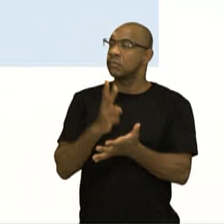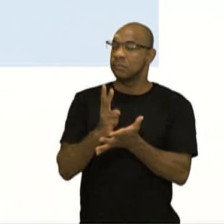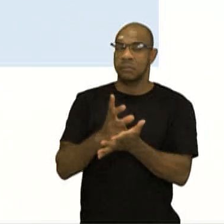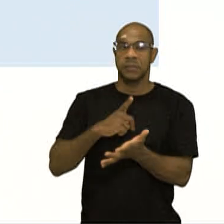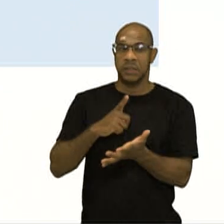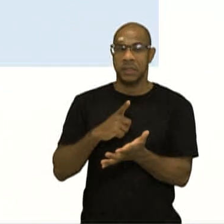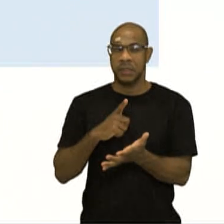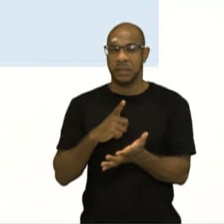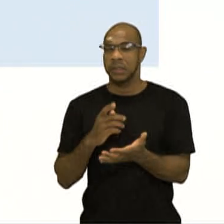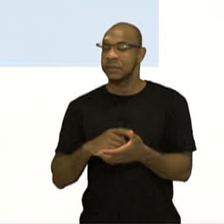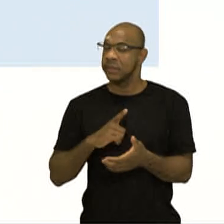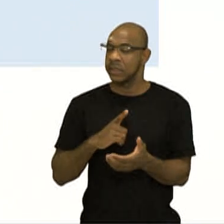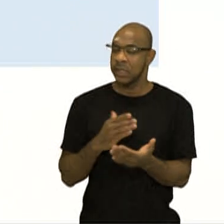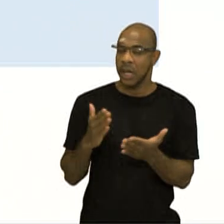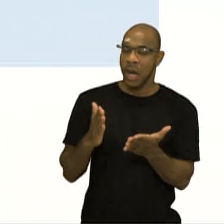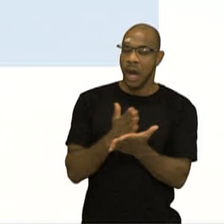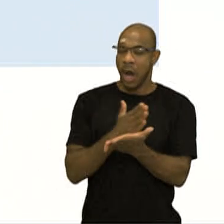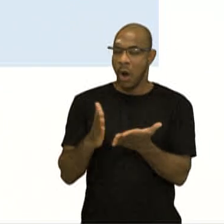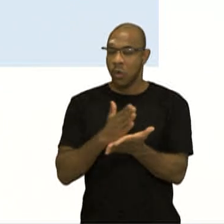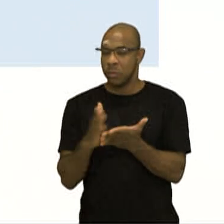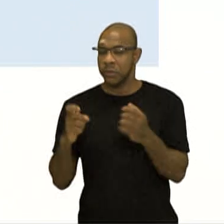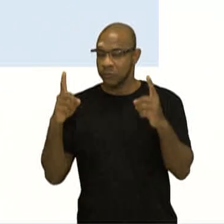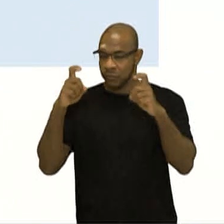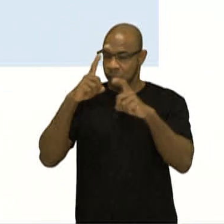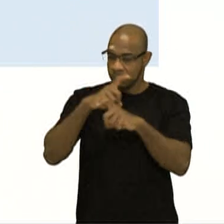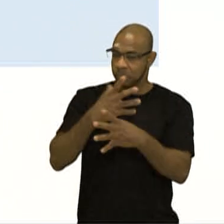com algumas lacunas em relação